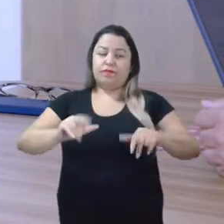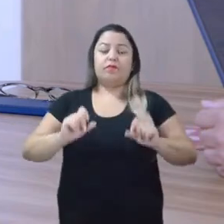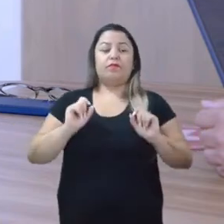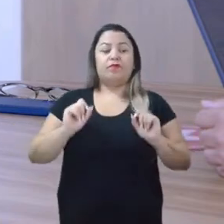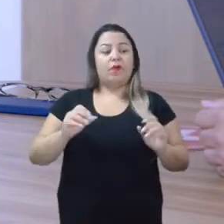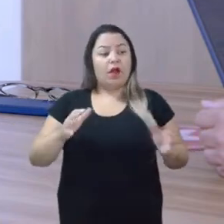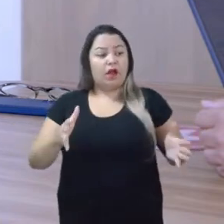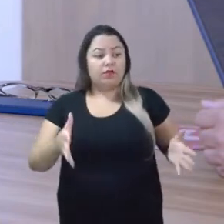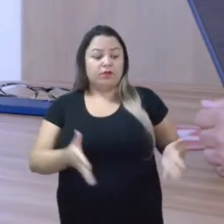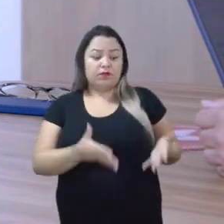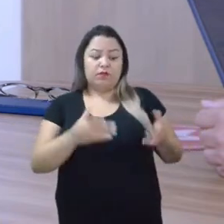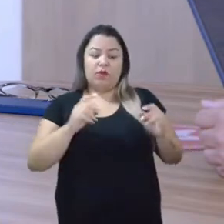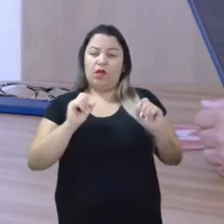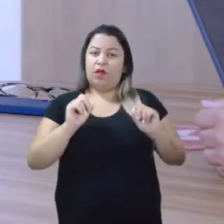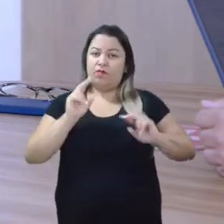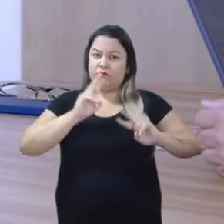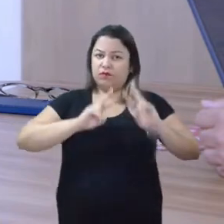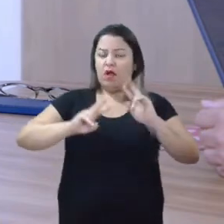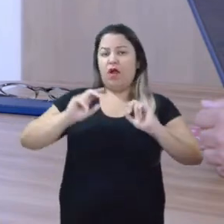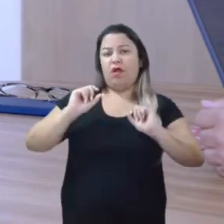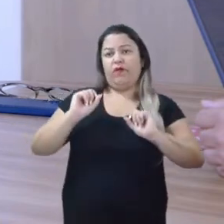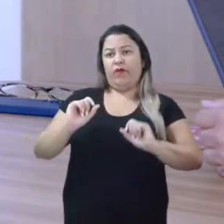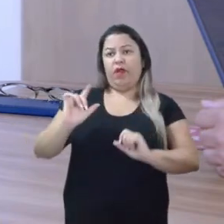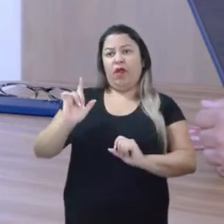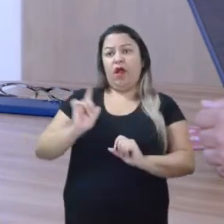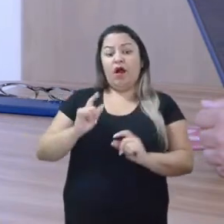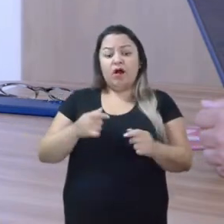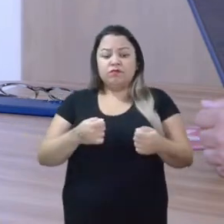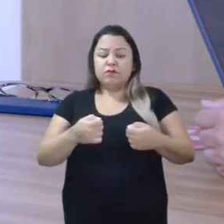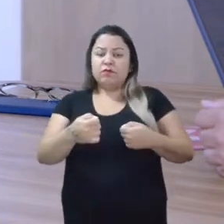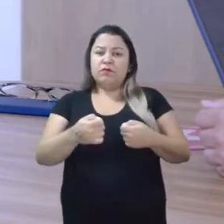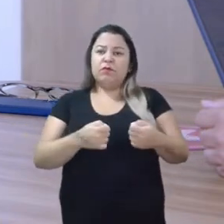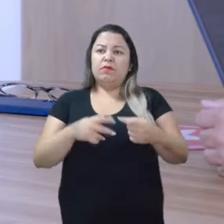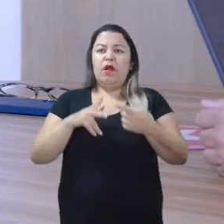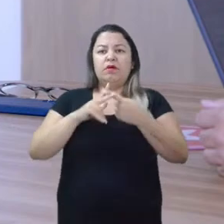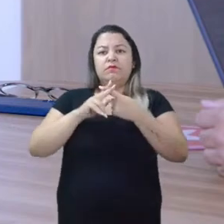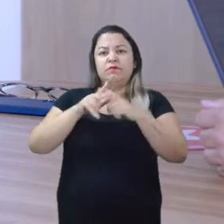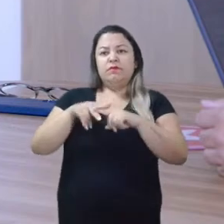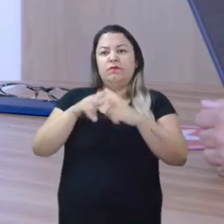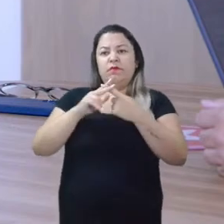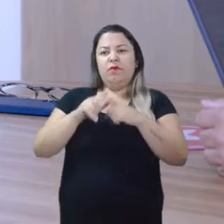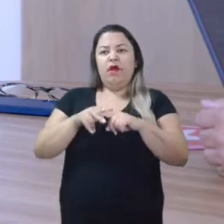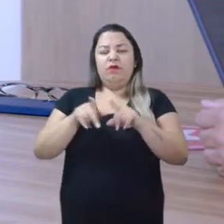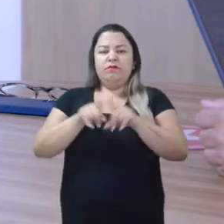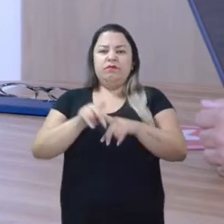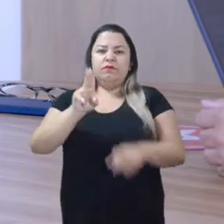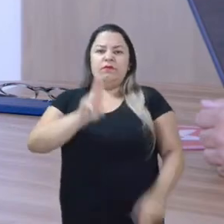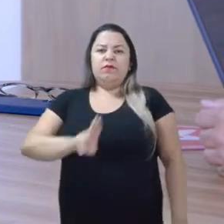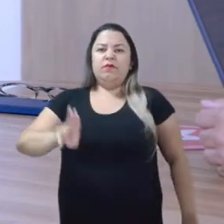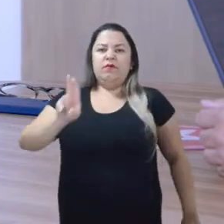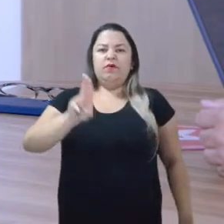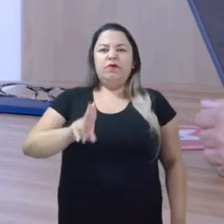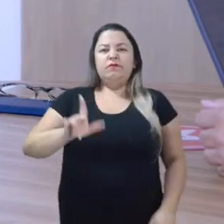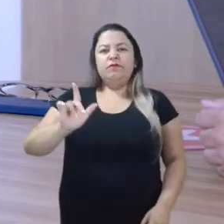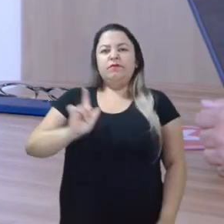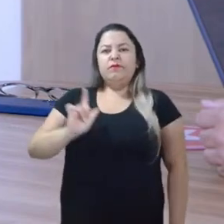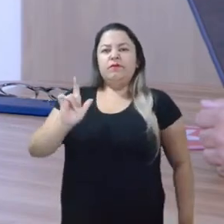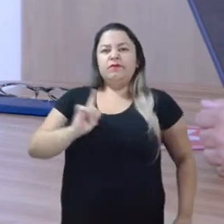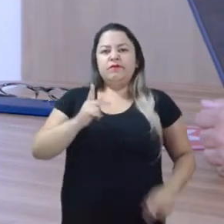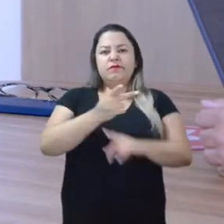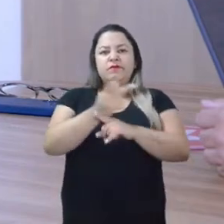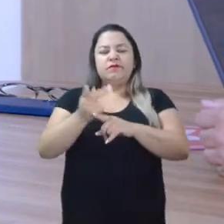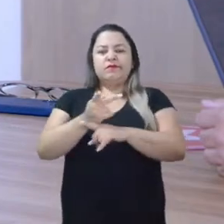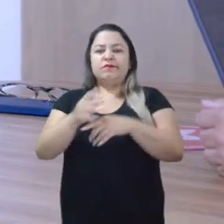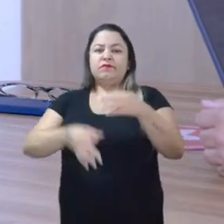para ver uma plataforma controlar ou ajustar algum conteúdo é do usuário. Então, o usuário tem que buscar o judiciário, tem